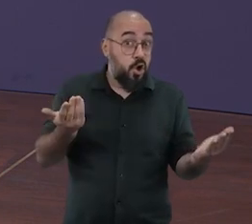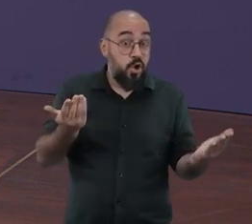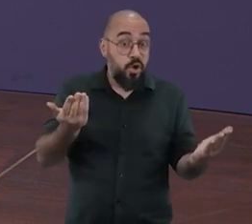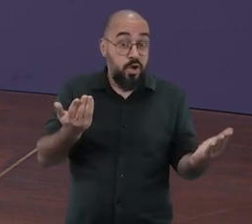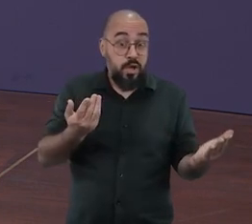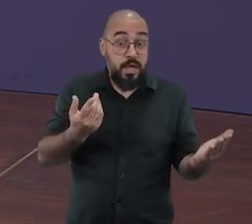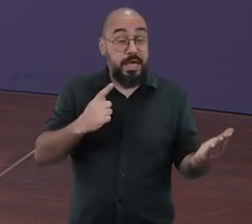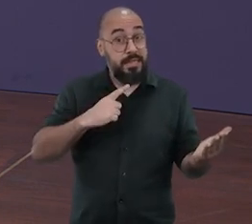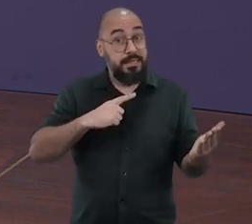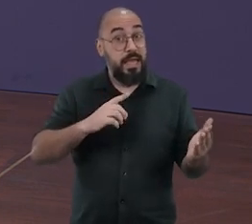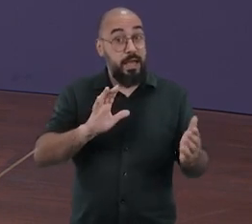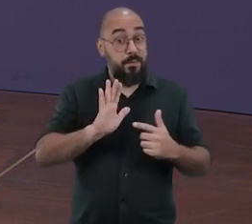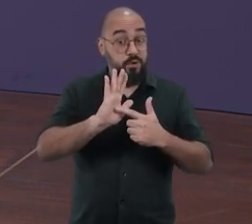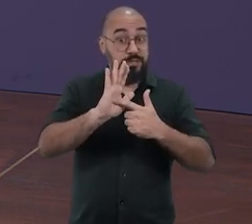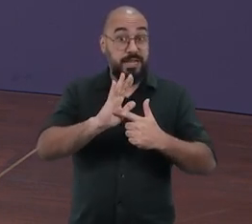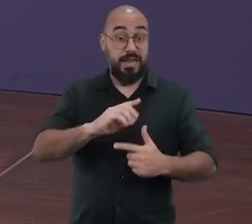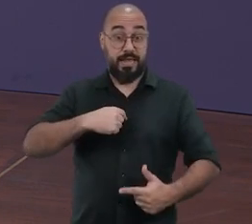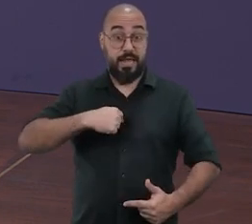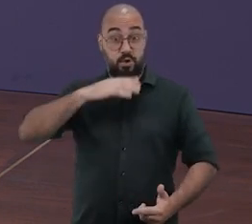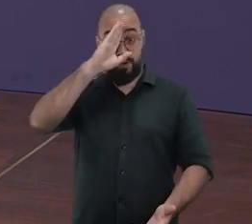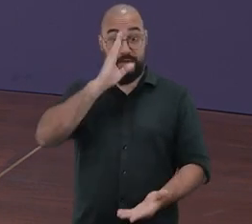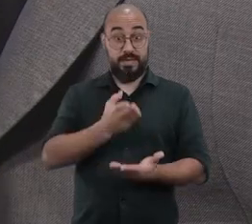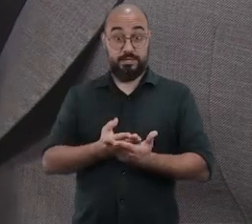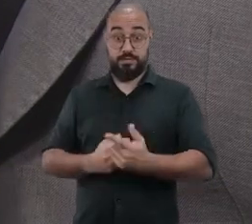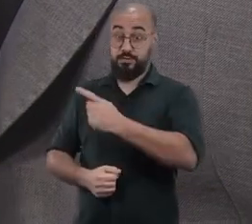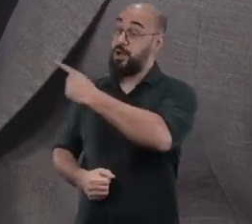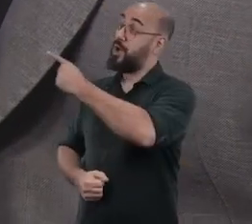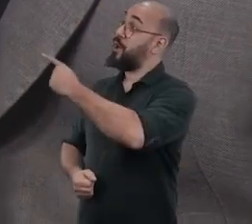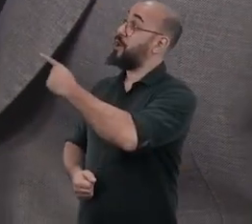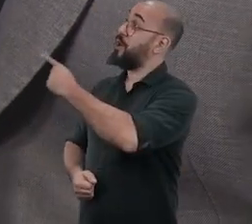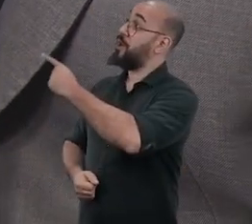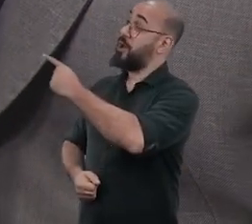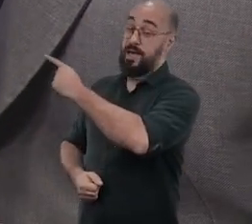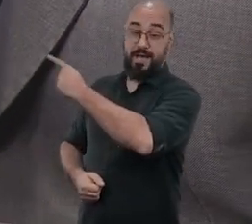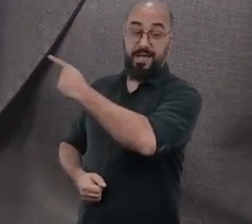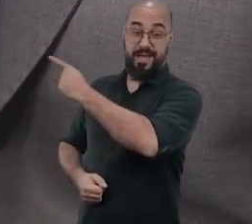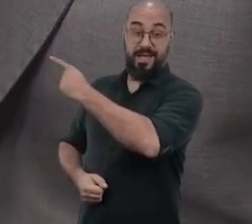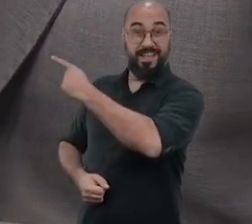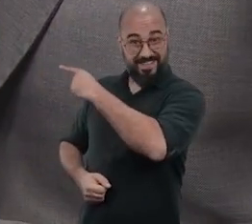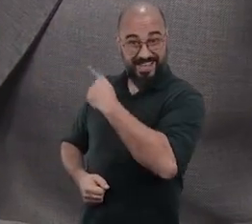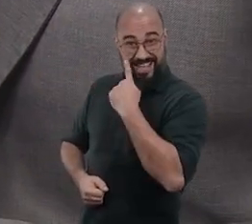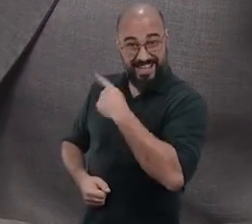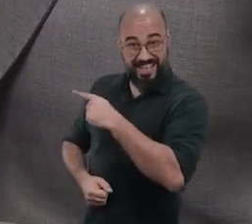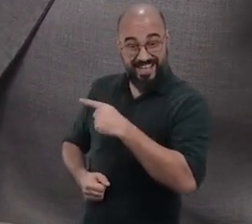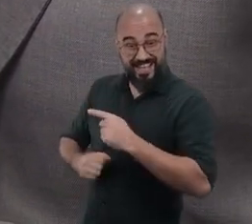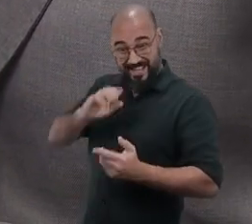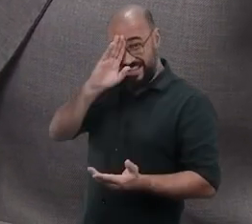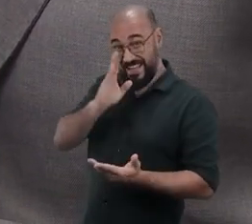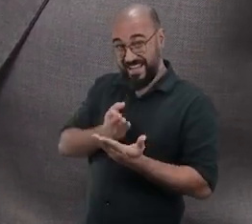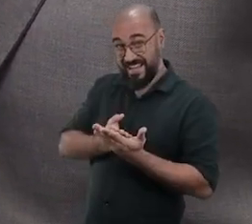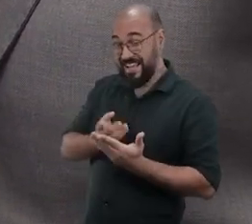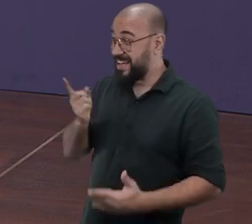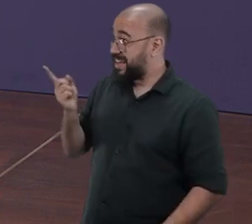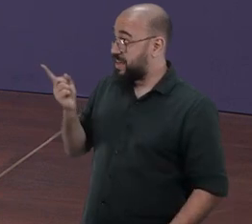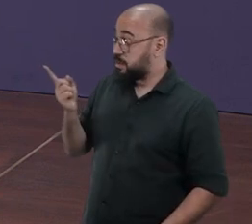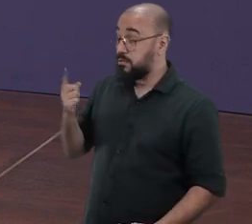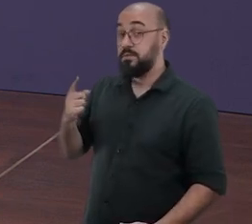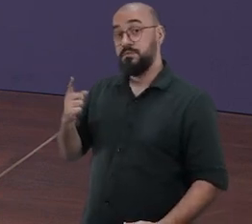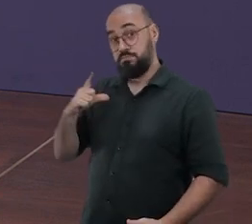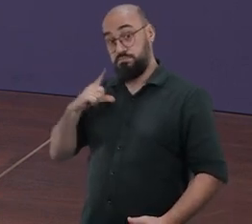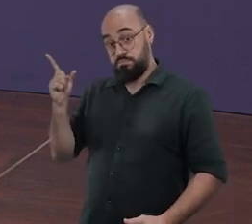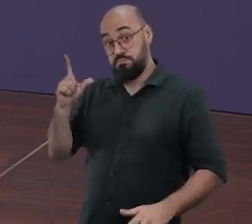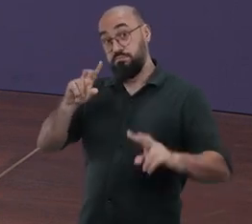Creio, revelando a palavra de Deus. Nesta revista aqui, você tem temas,